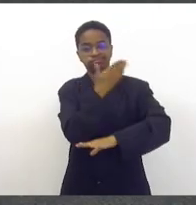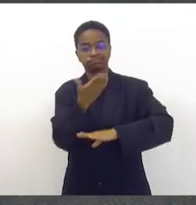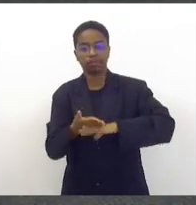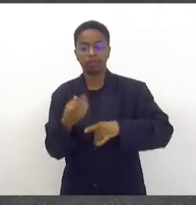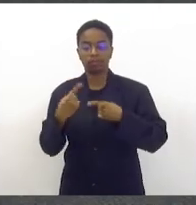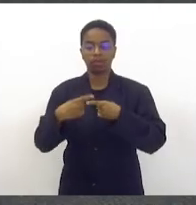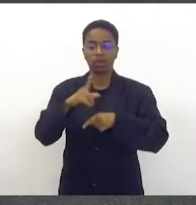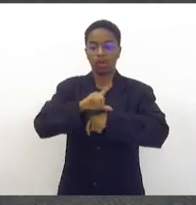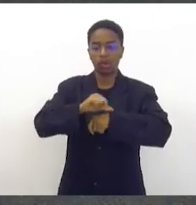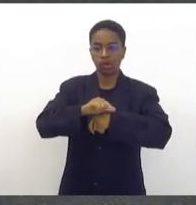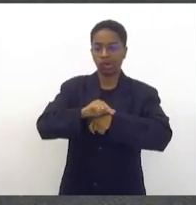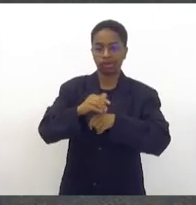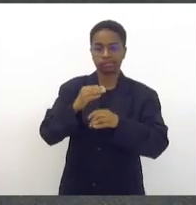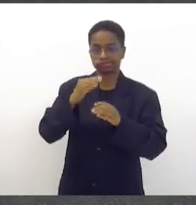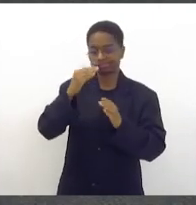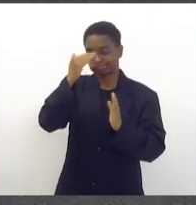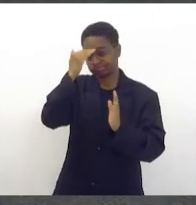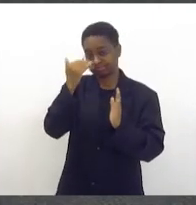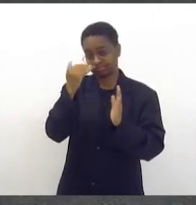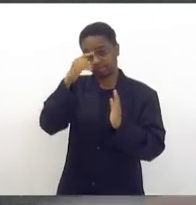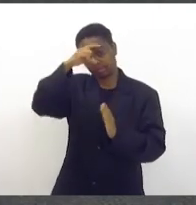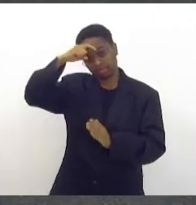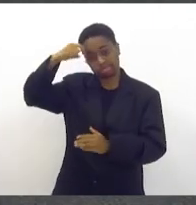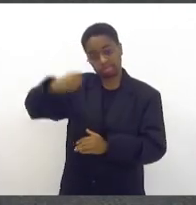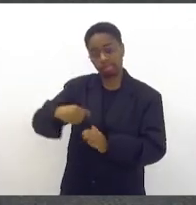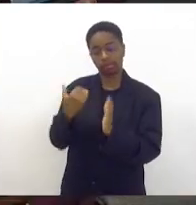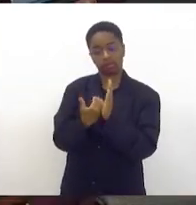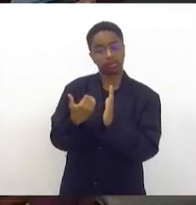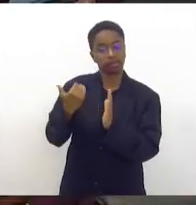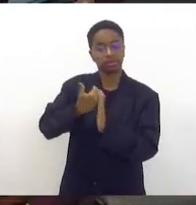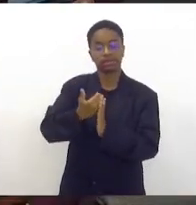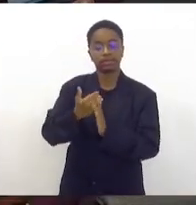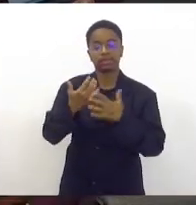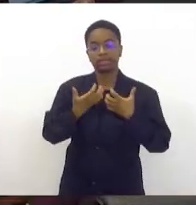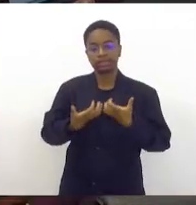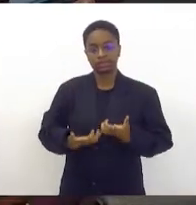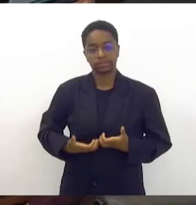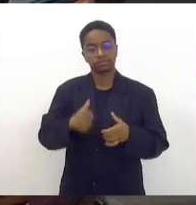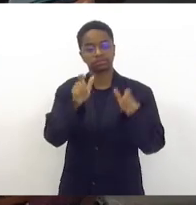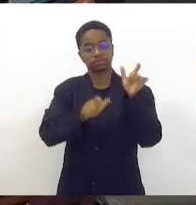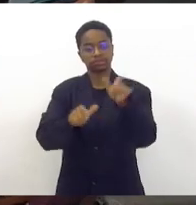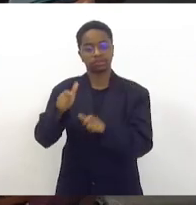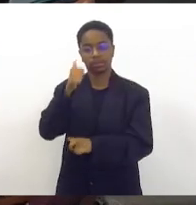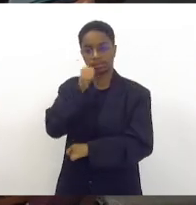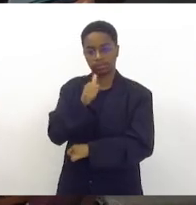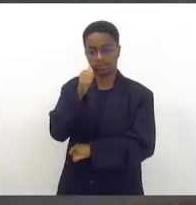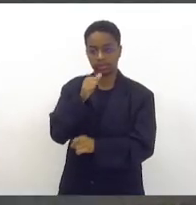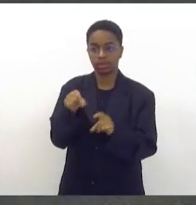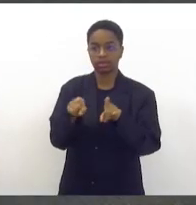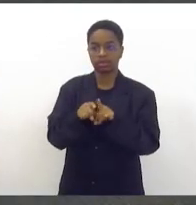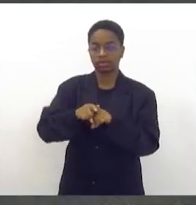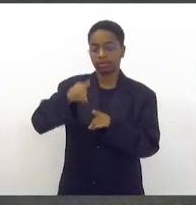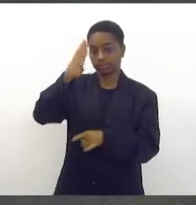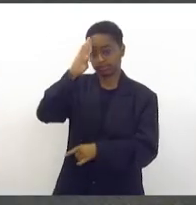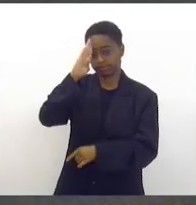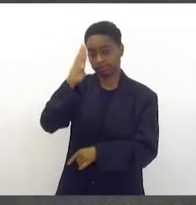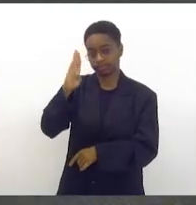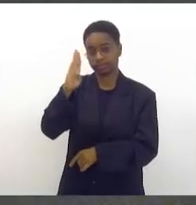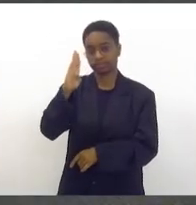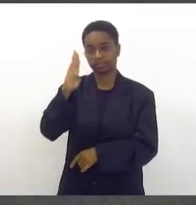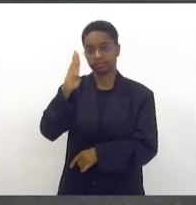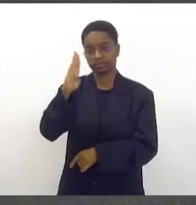da jornada é extenuante, que sobrecarrega mental e fisicamente, historicamente, as mulheres e que foi crucial para